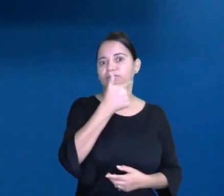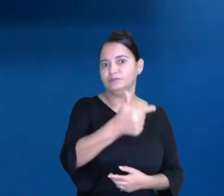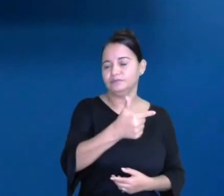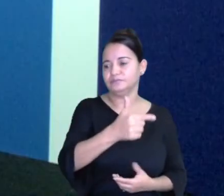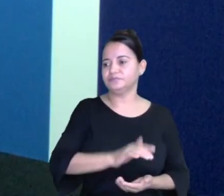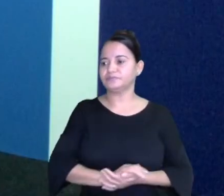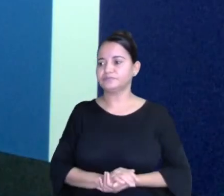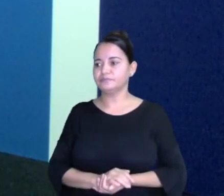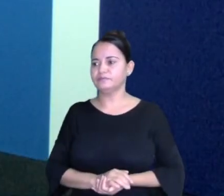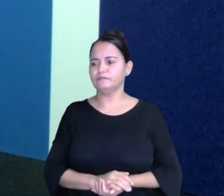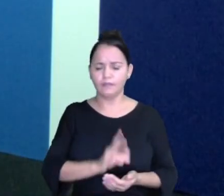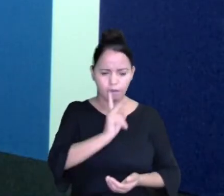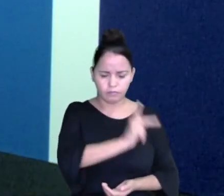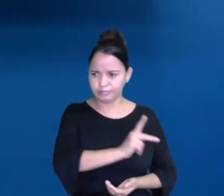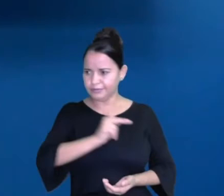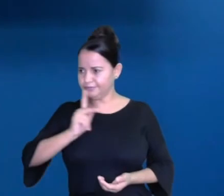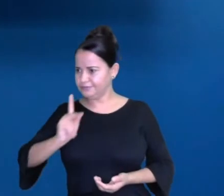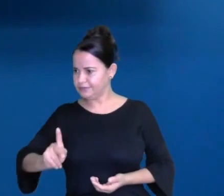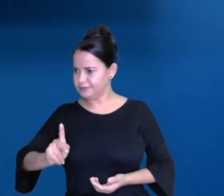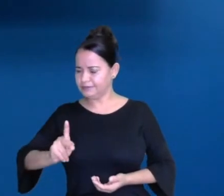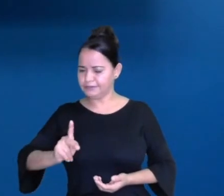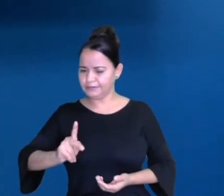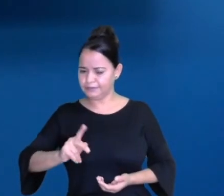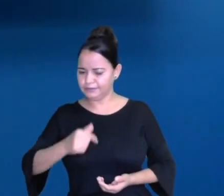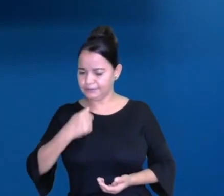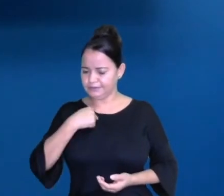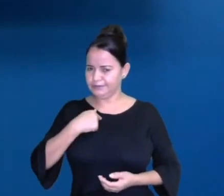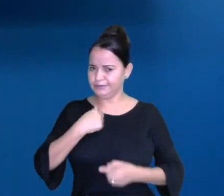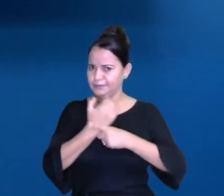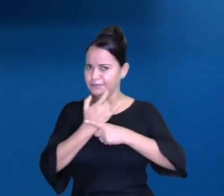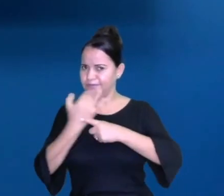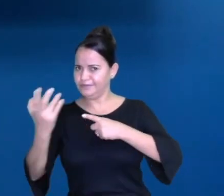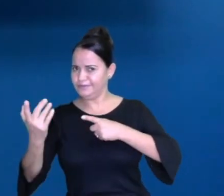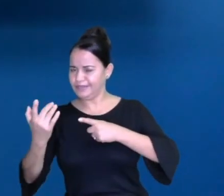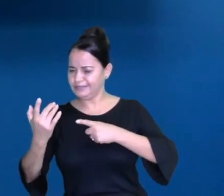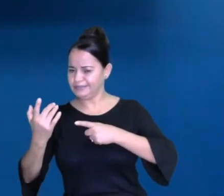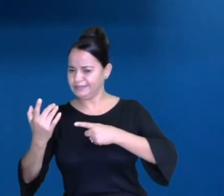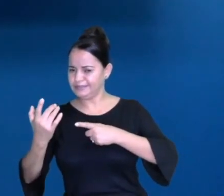professora, isso aí me dá outra fração.